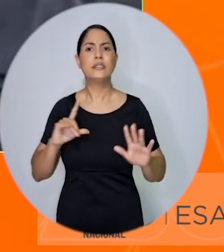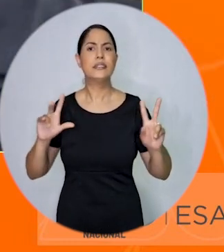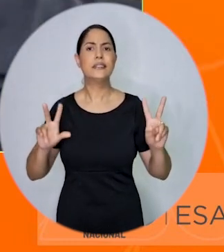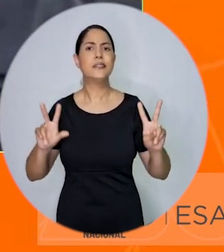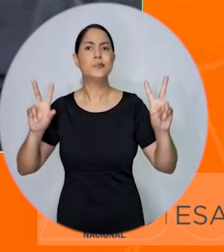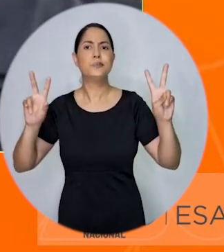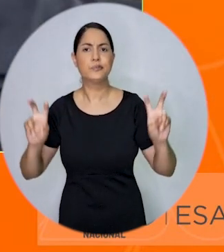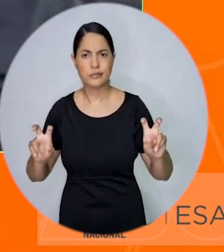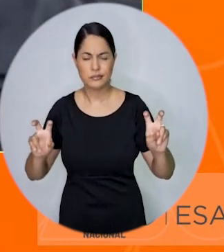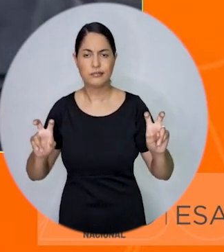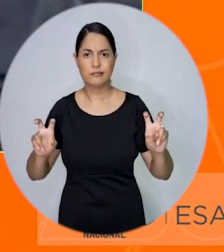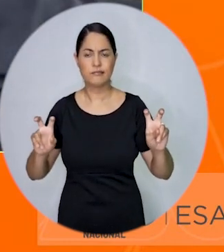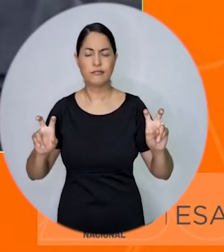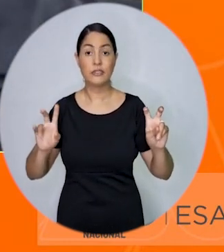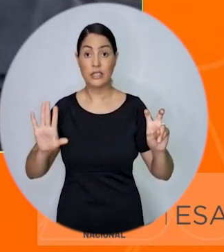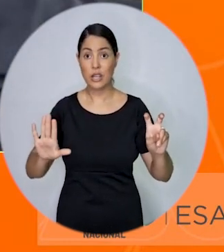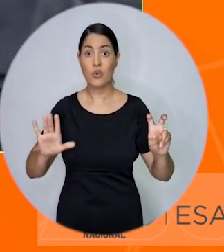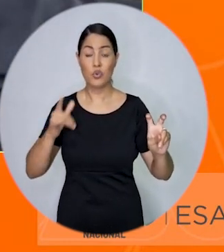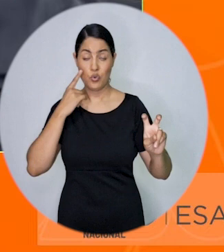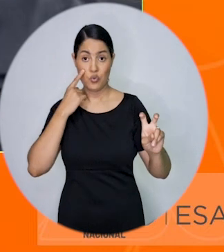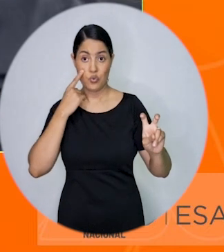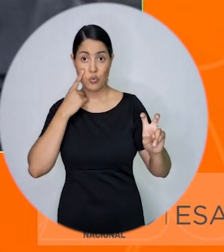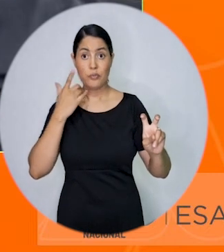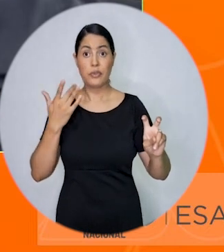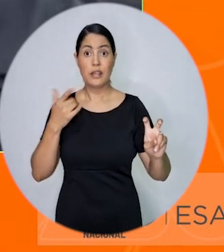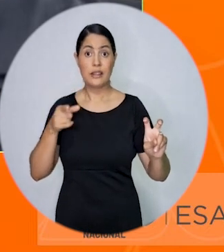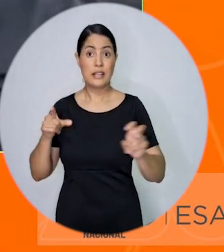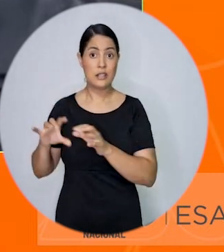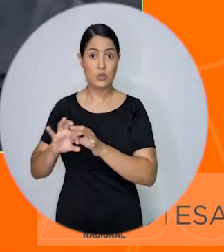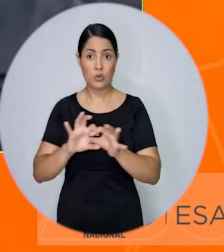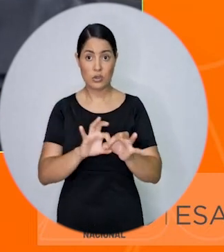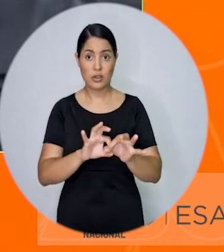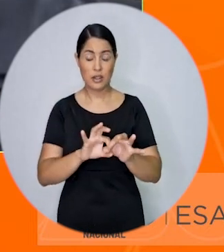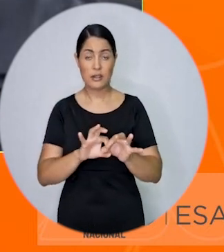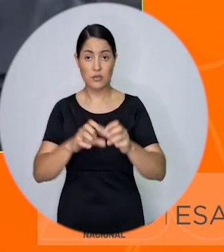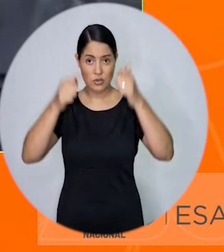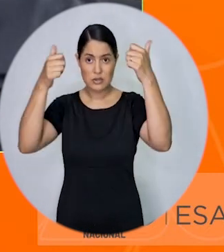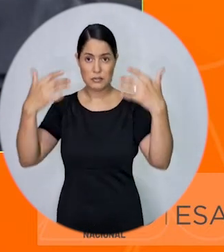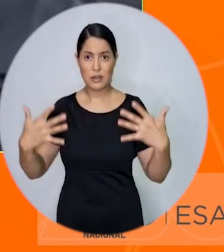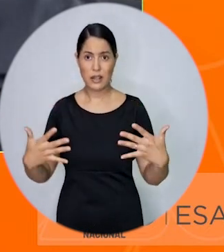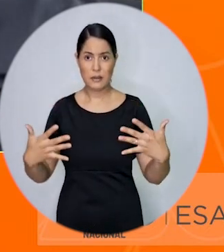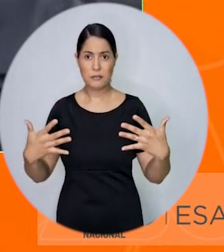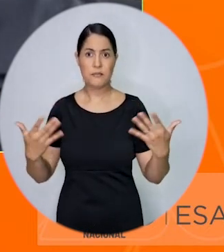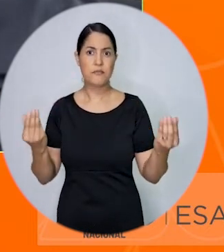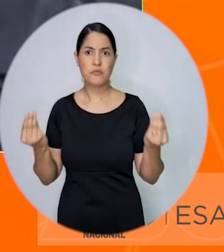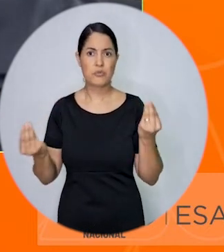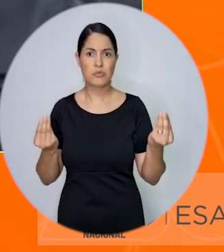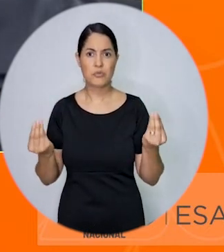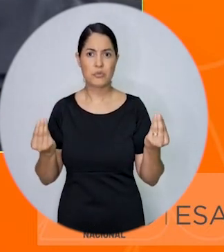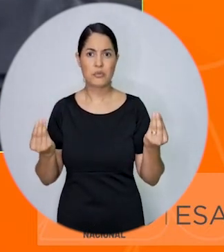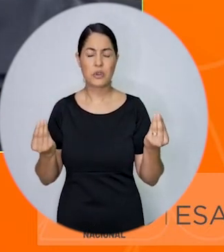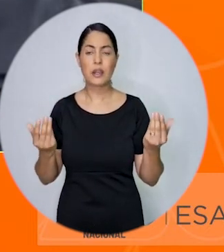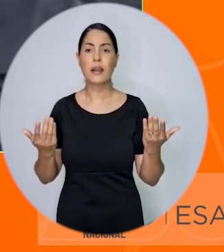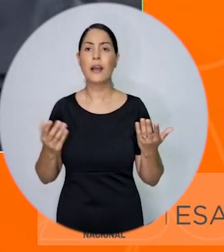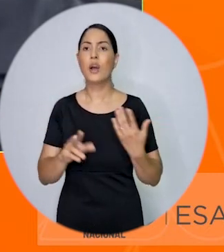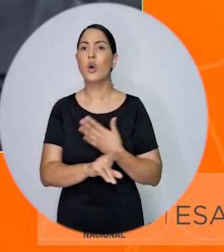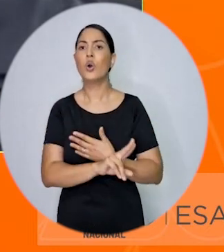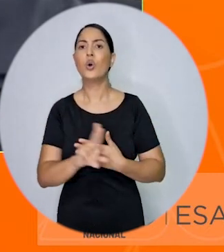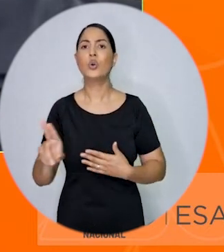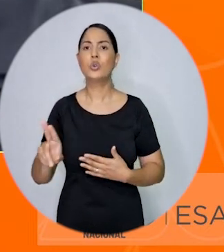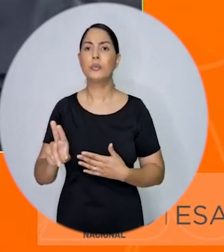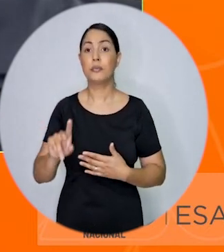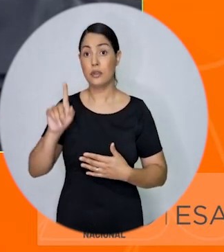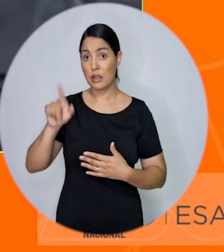Envolve um tema, essa minha exposição envolve um tema, eu vou me basear nesta disciplina para expor o tema, que é